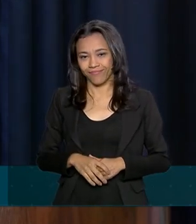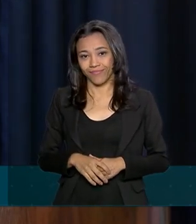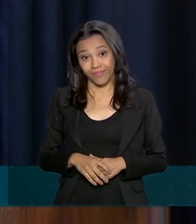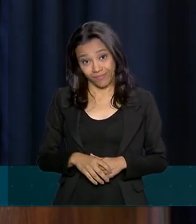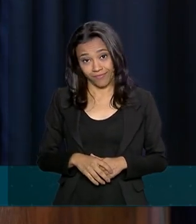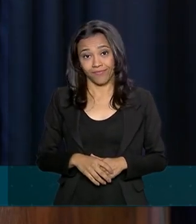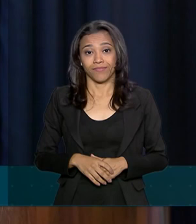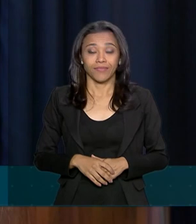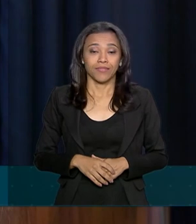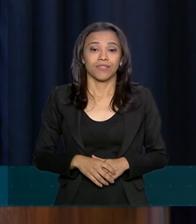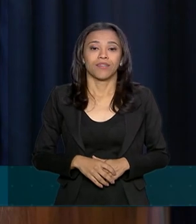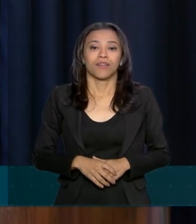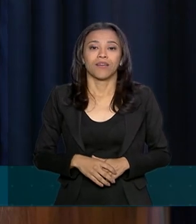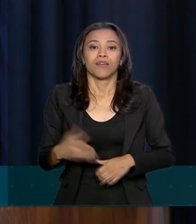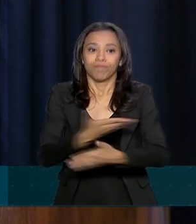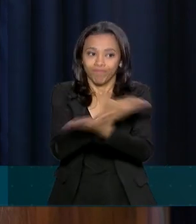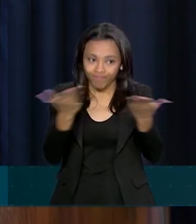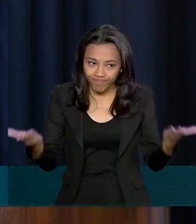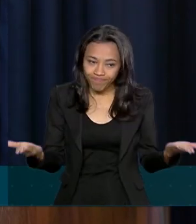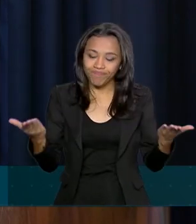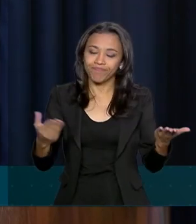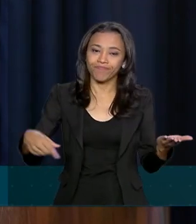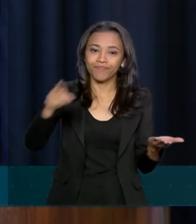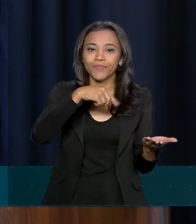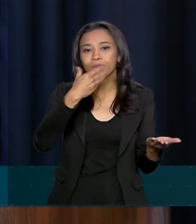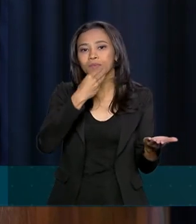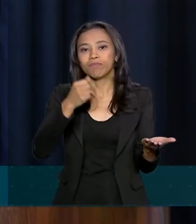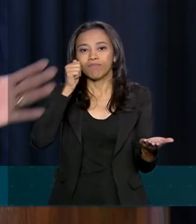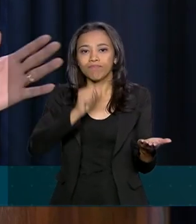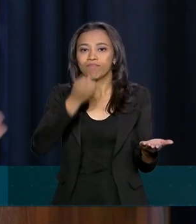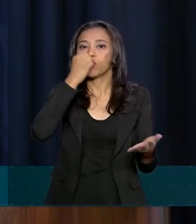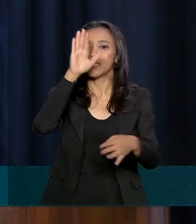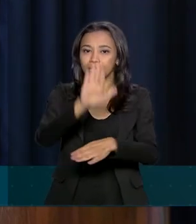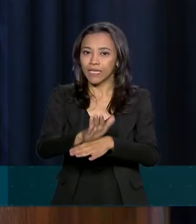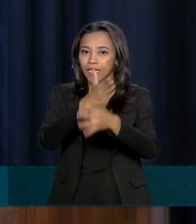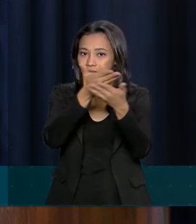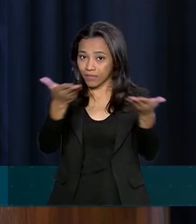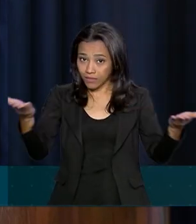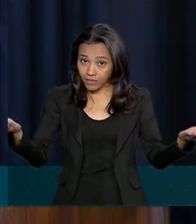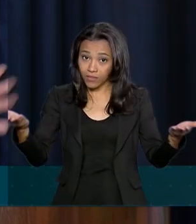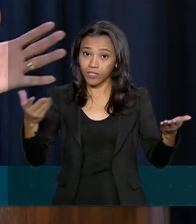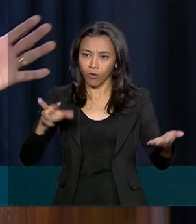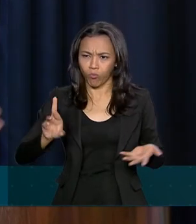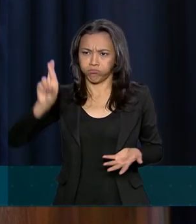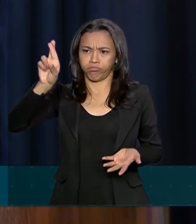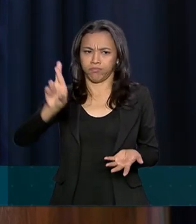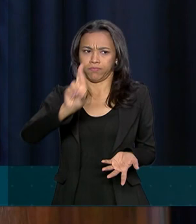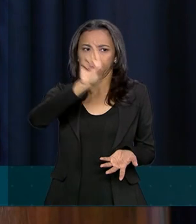Meus senhores, minhas senhoras, boa tarde, autoridades,